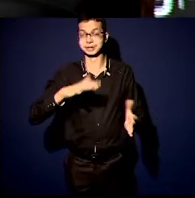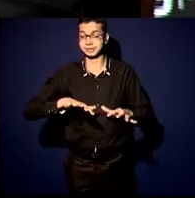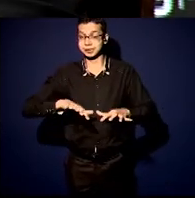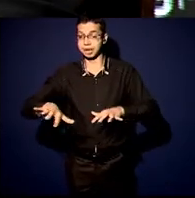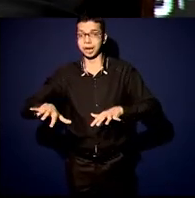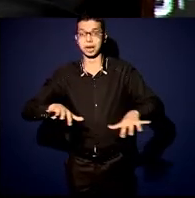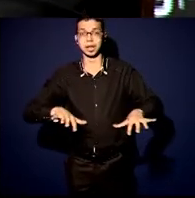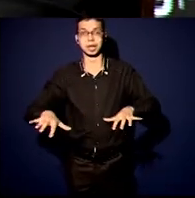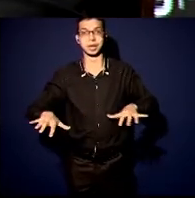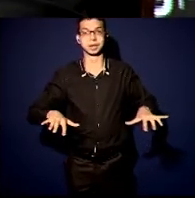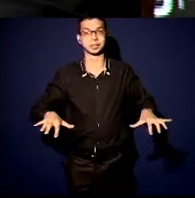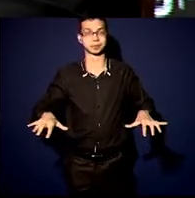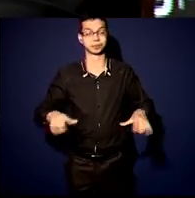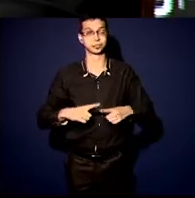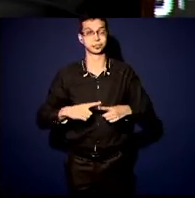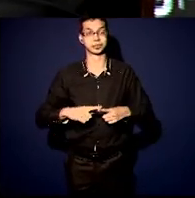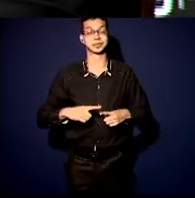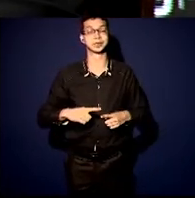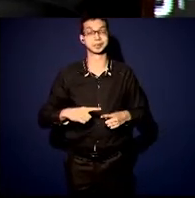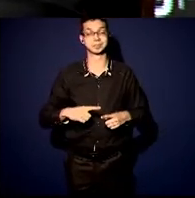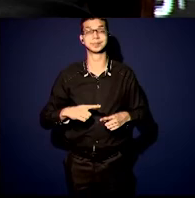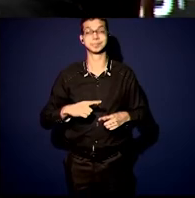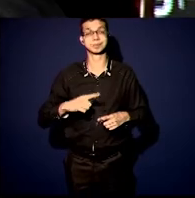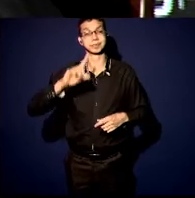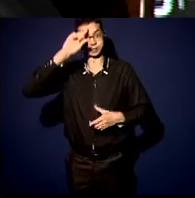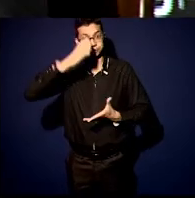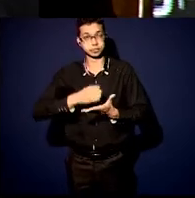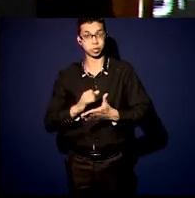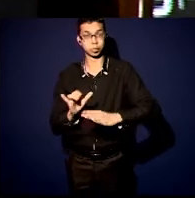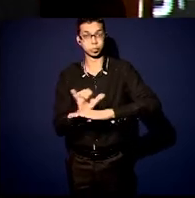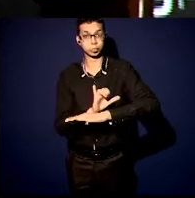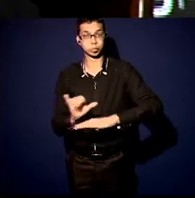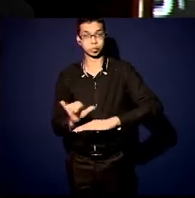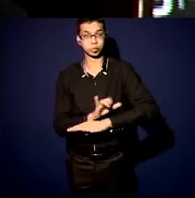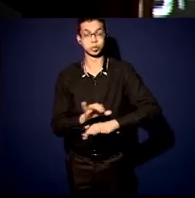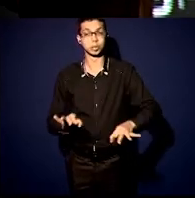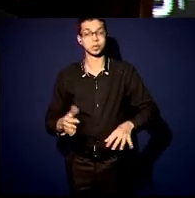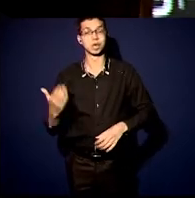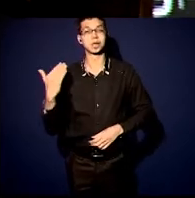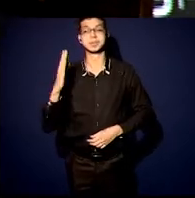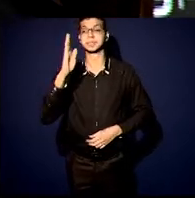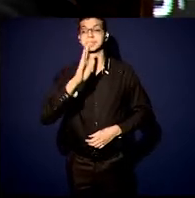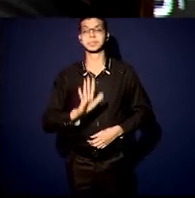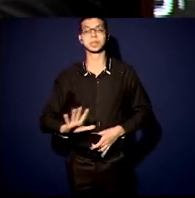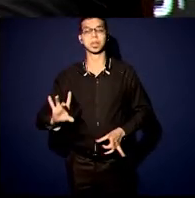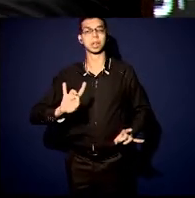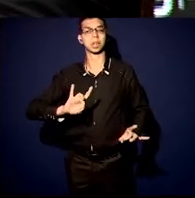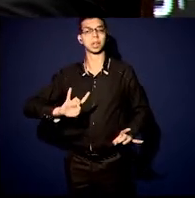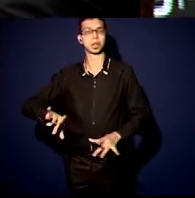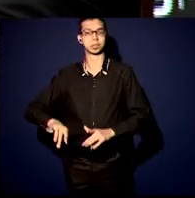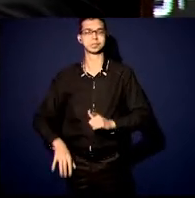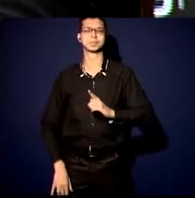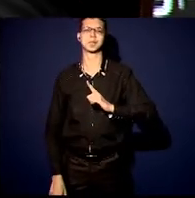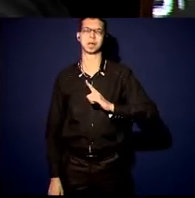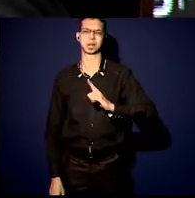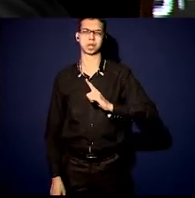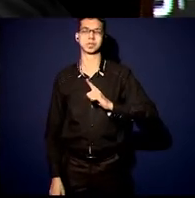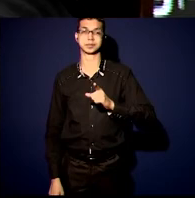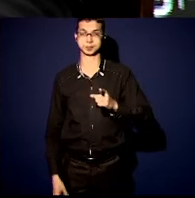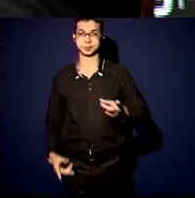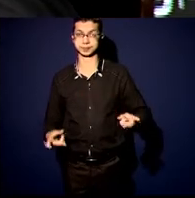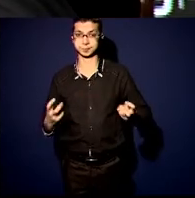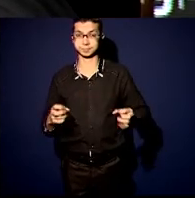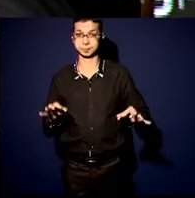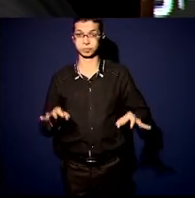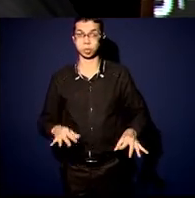de definição das estratégias porque tudo isso estava na verdade abandonado no Brasil né Se você pegar mesmo esse